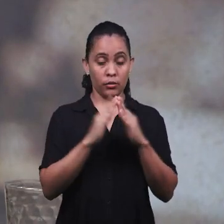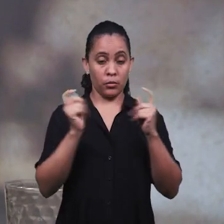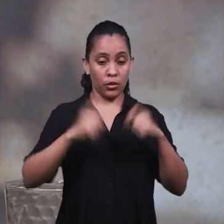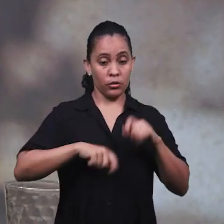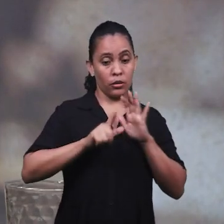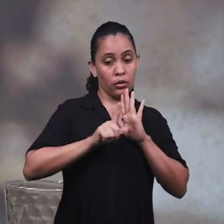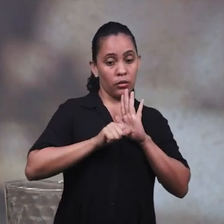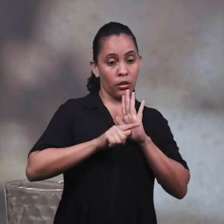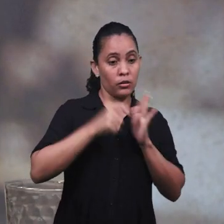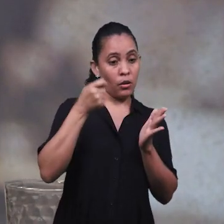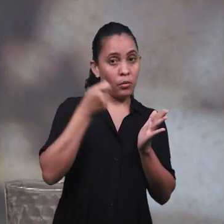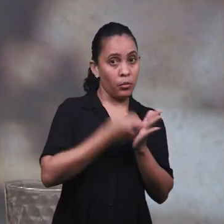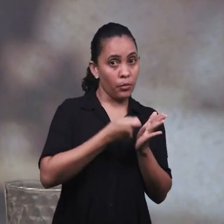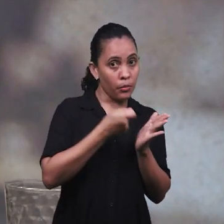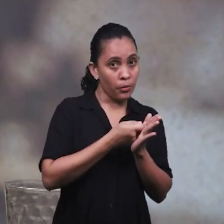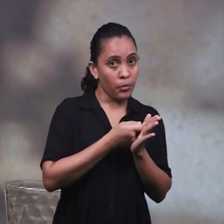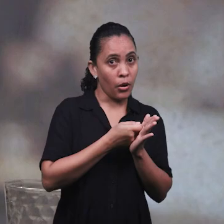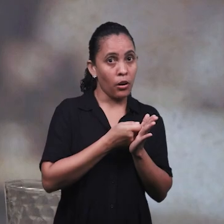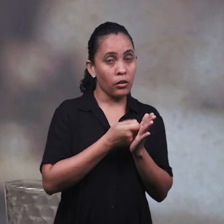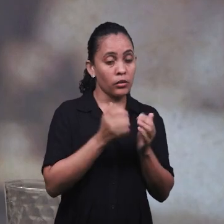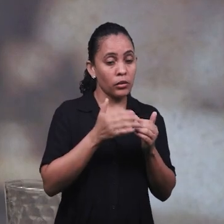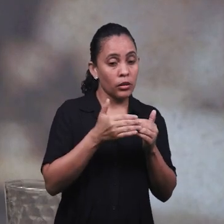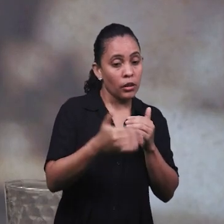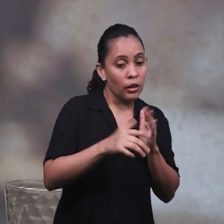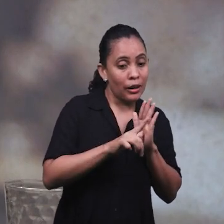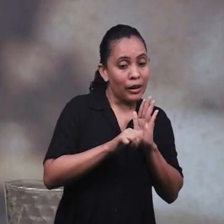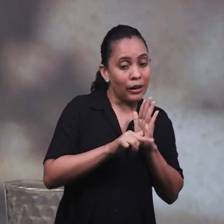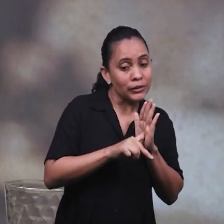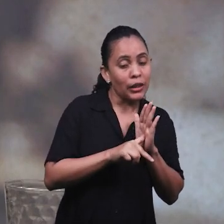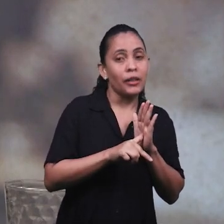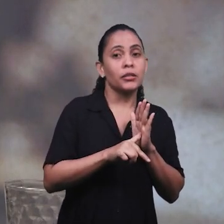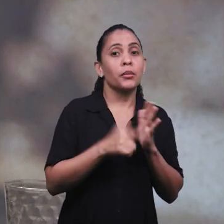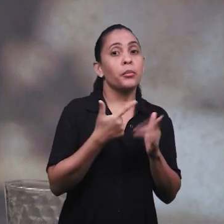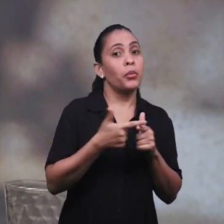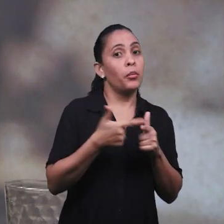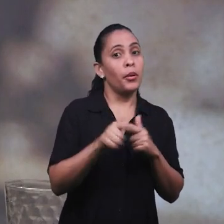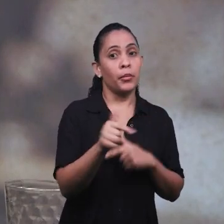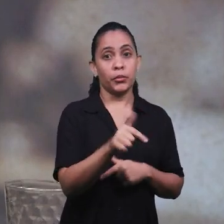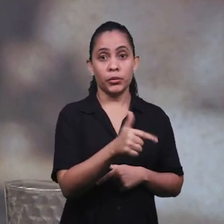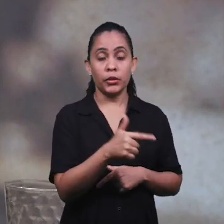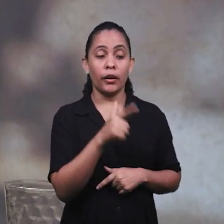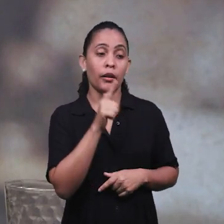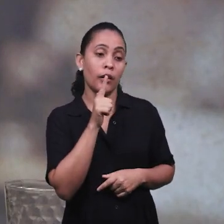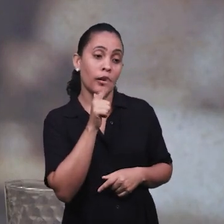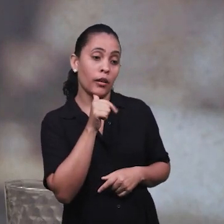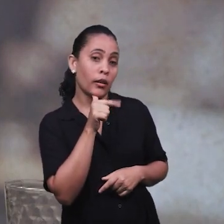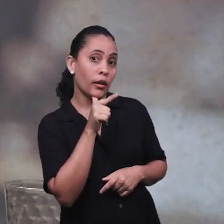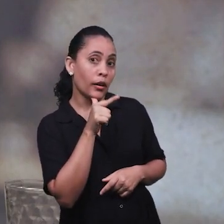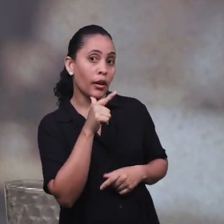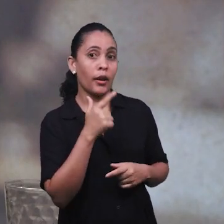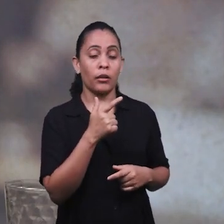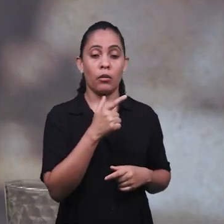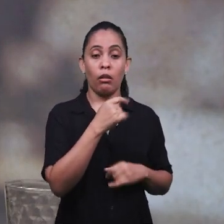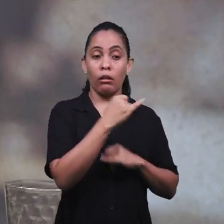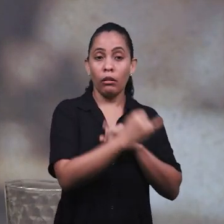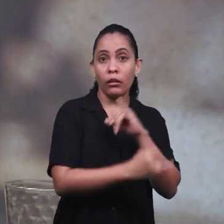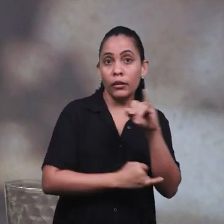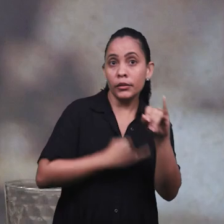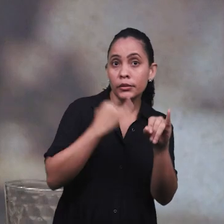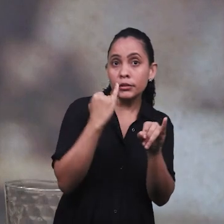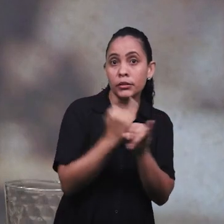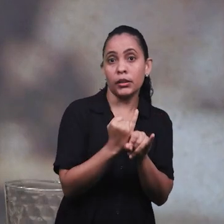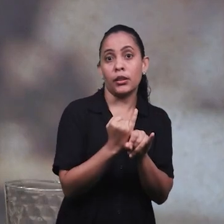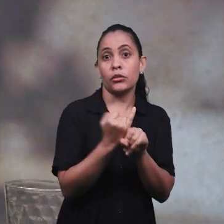atrasar um pouco, pagar com um certo nível de atraso e não ter nenhuma consequência. Ou uma conta de água, ou uma conta de internet, que você é o